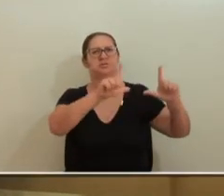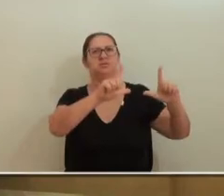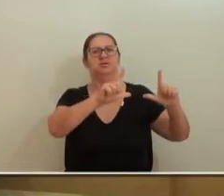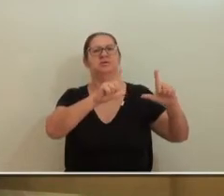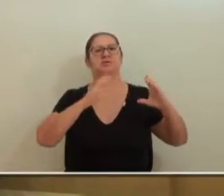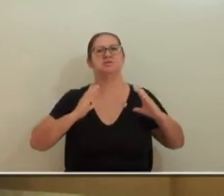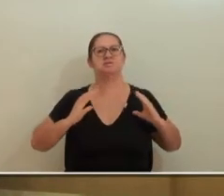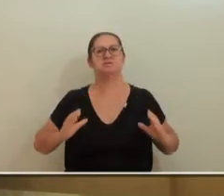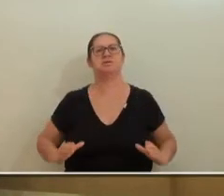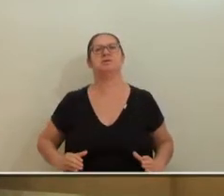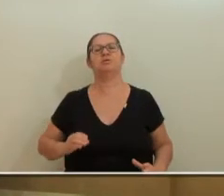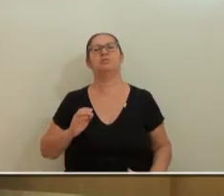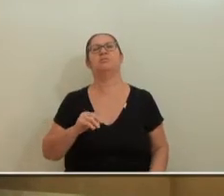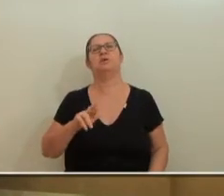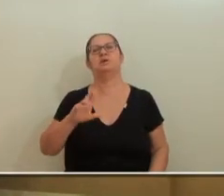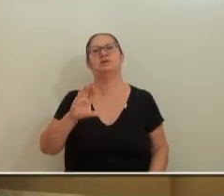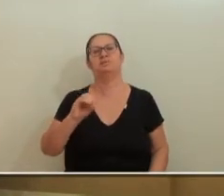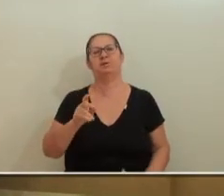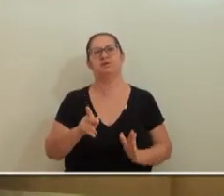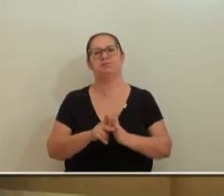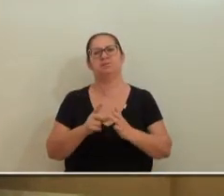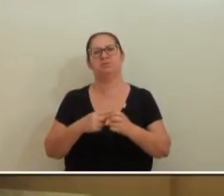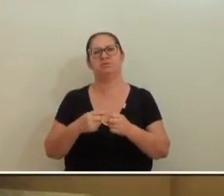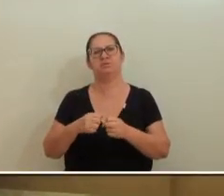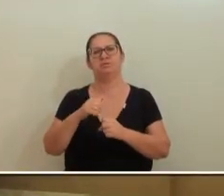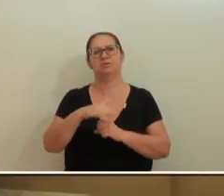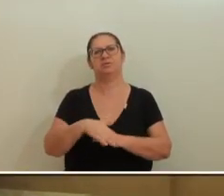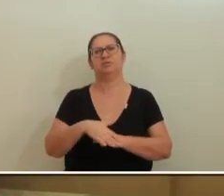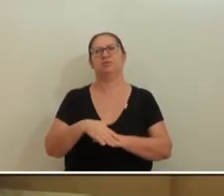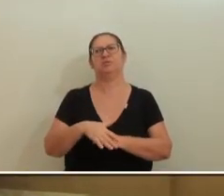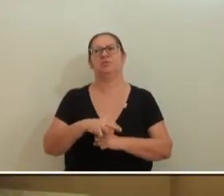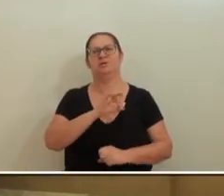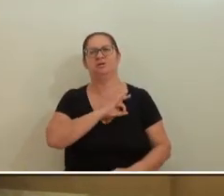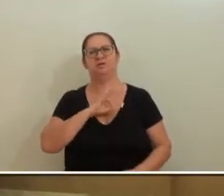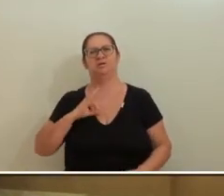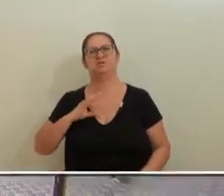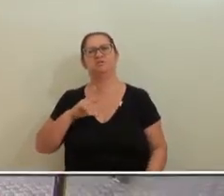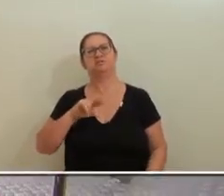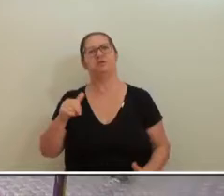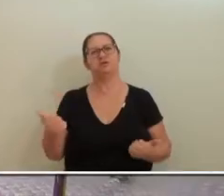benemérito de Foz do Iguaçu. E passo os trabalhos à vereadora Anice Najib Ghazawi.